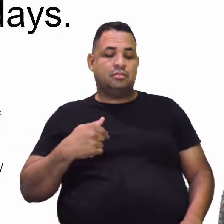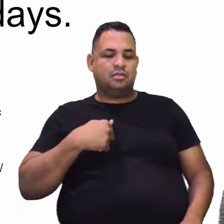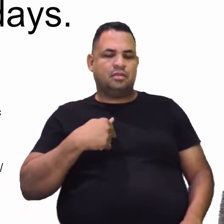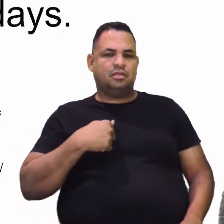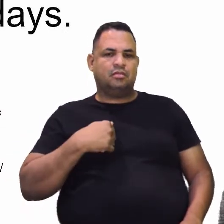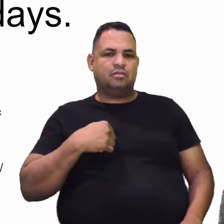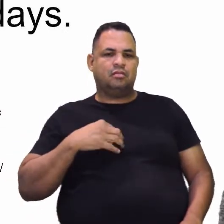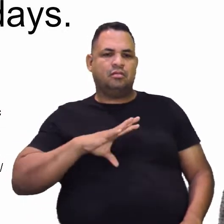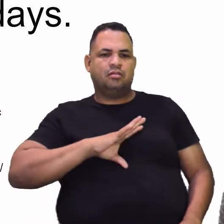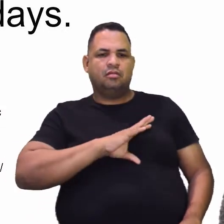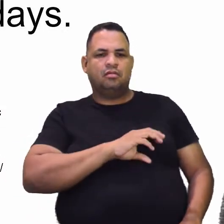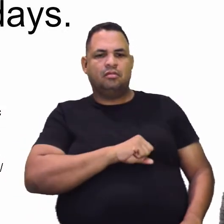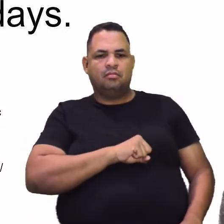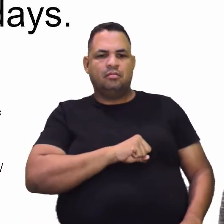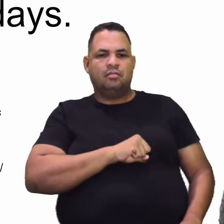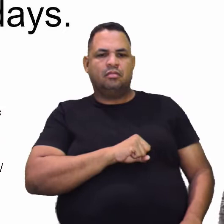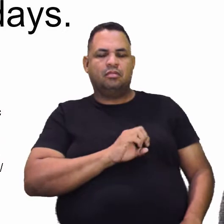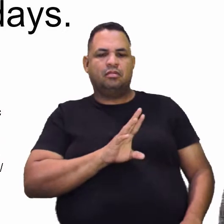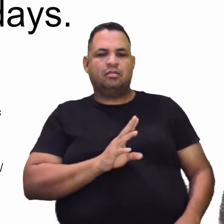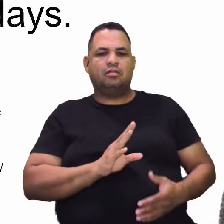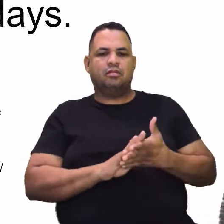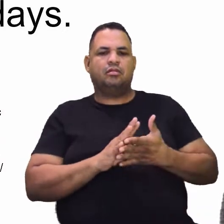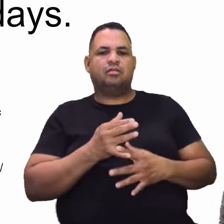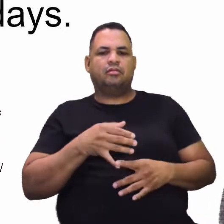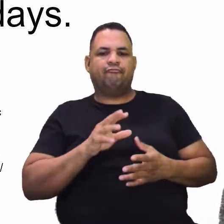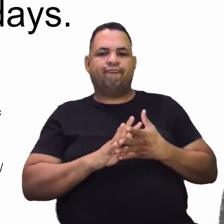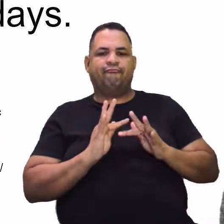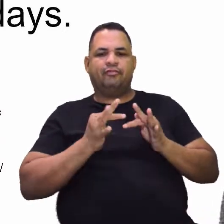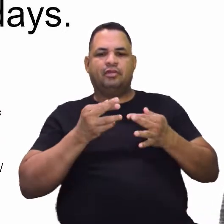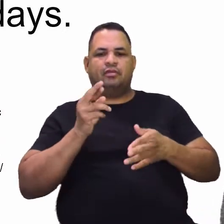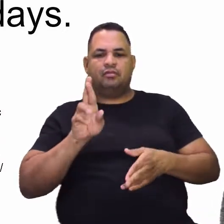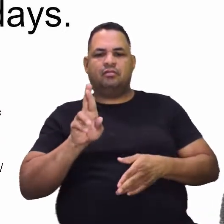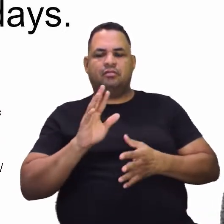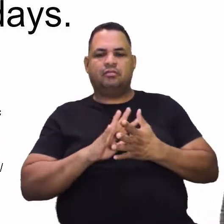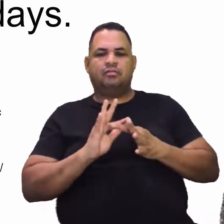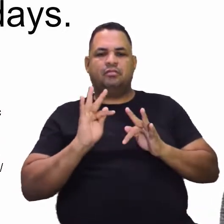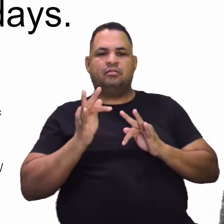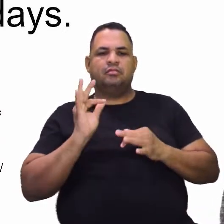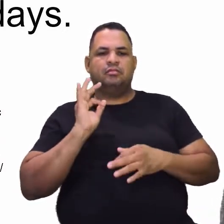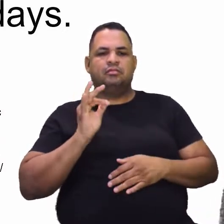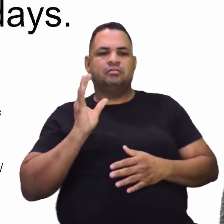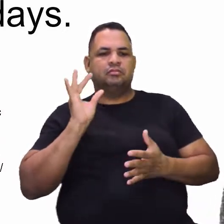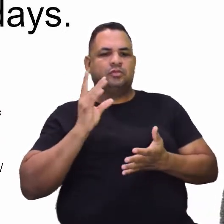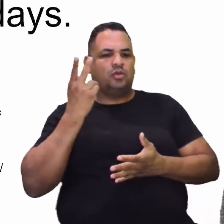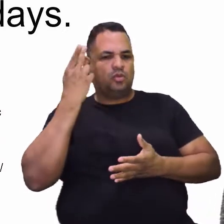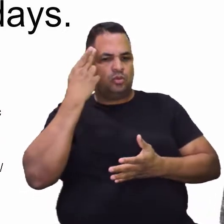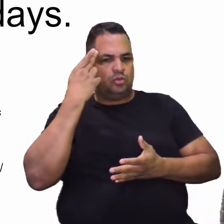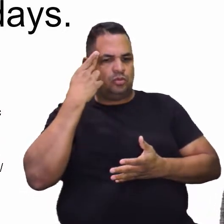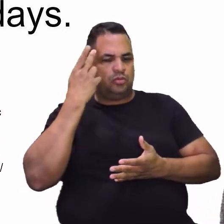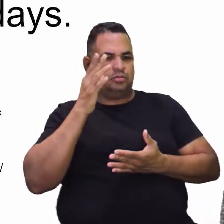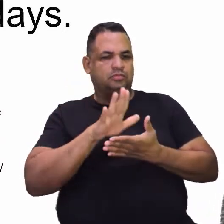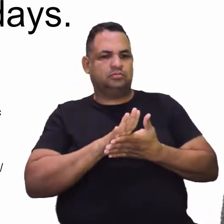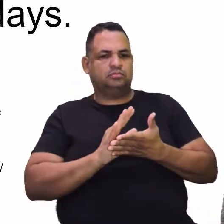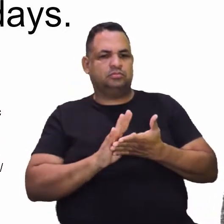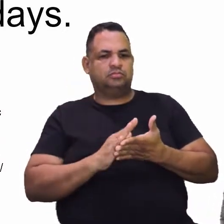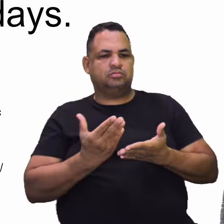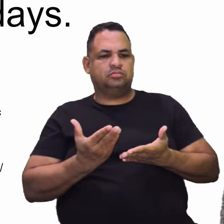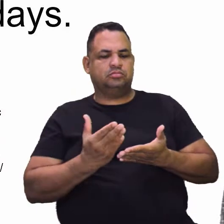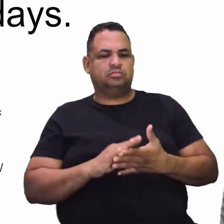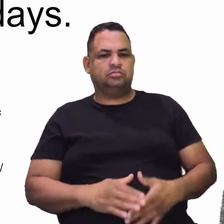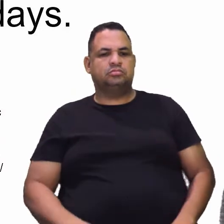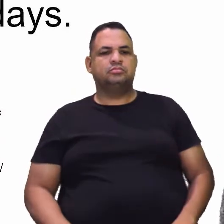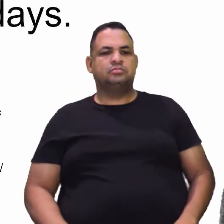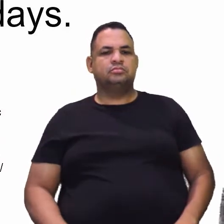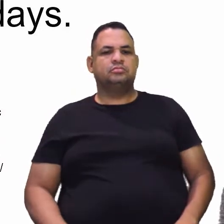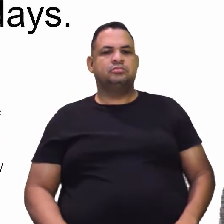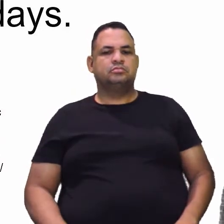você. A gente coloca esse verbo que está no infinitivo, na sua forma in natura, do jeito que ela veio a este